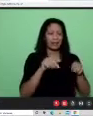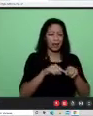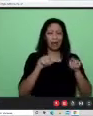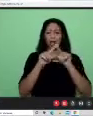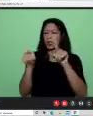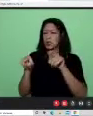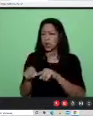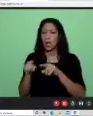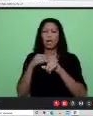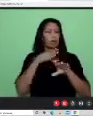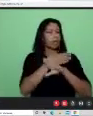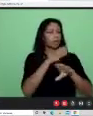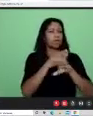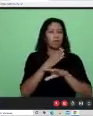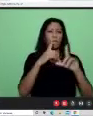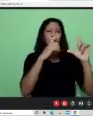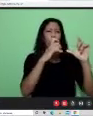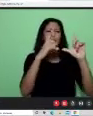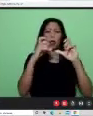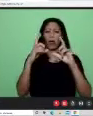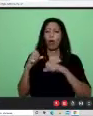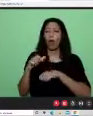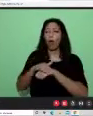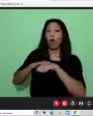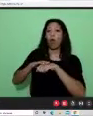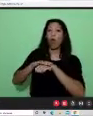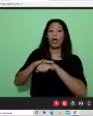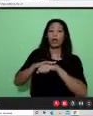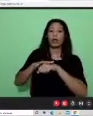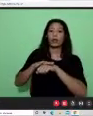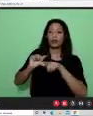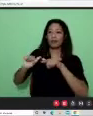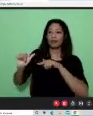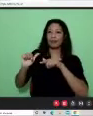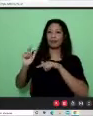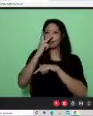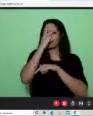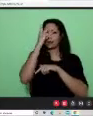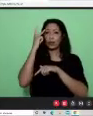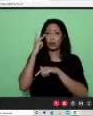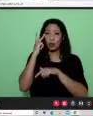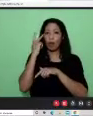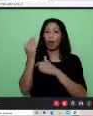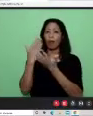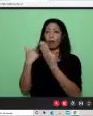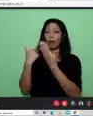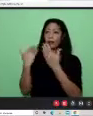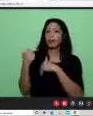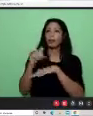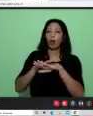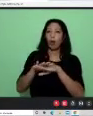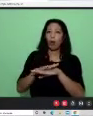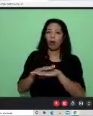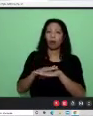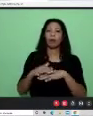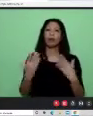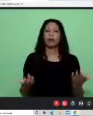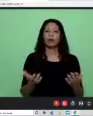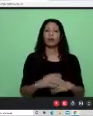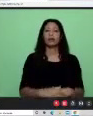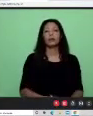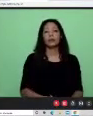as salas e converso com todas as pessoas. A gente precisa escutar as pessoas que trabalham em cada setor. Concedo a